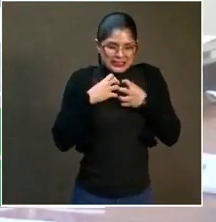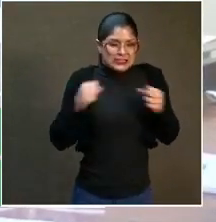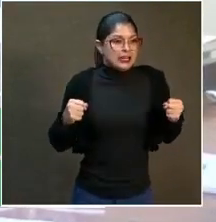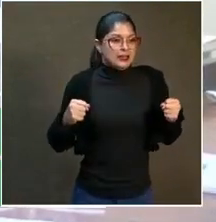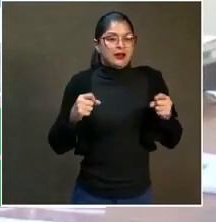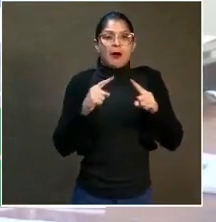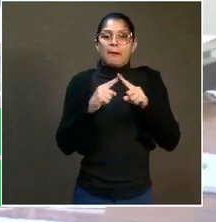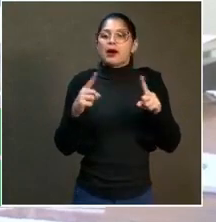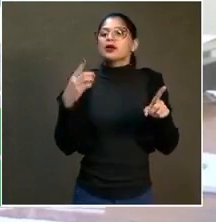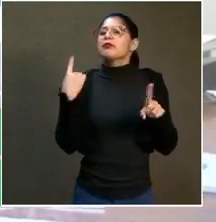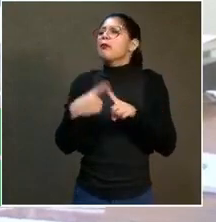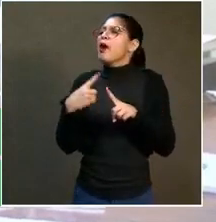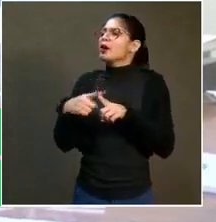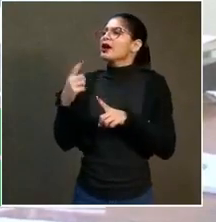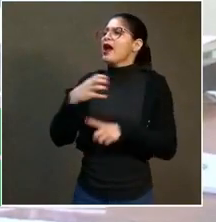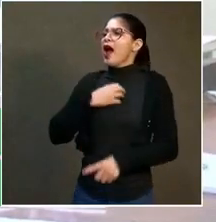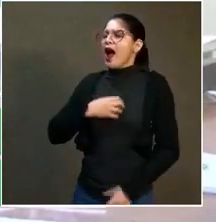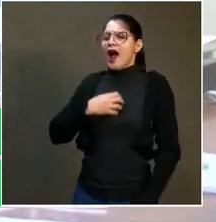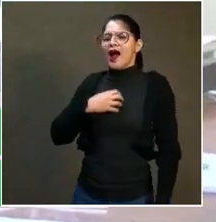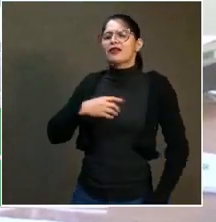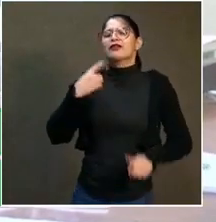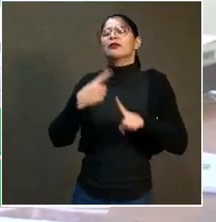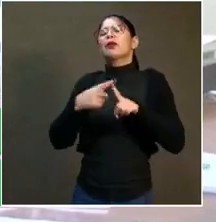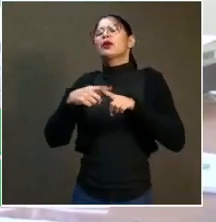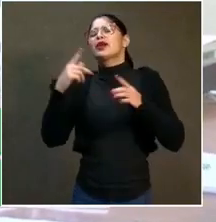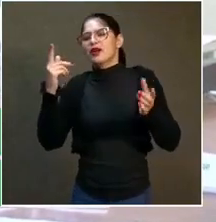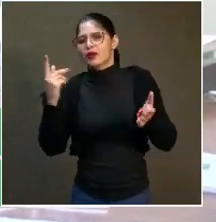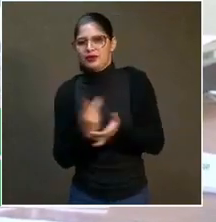ninguém procura saber o porquê isso aconteceu.